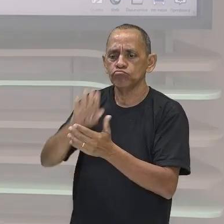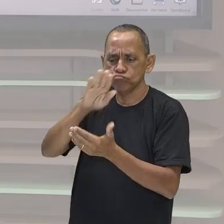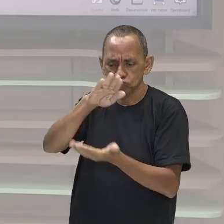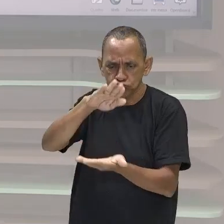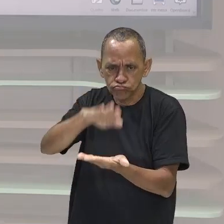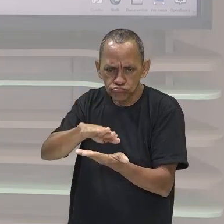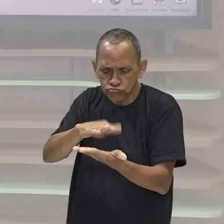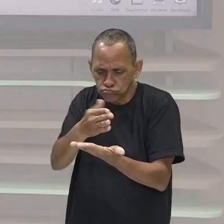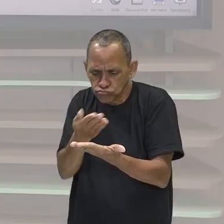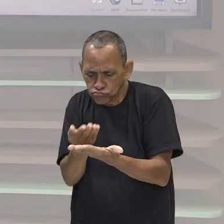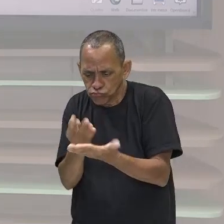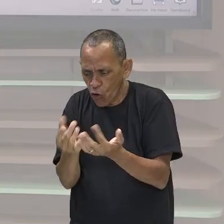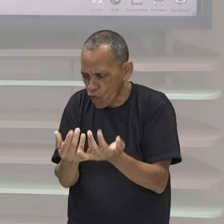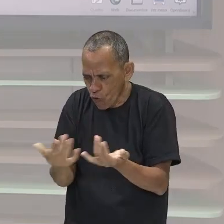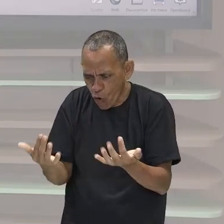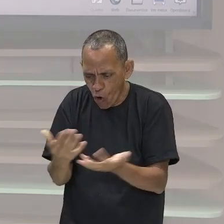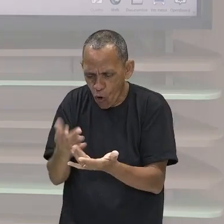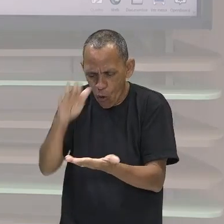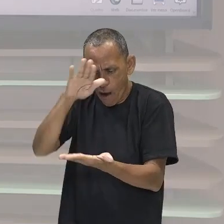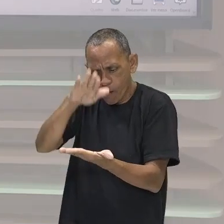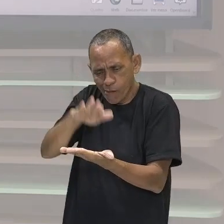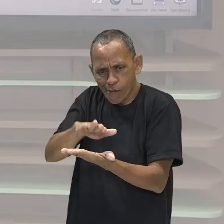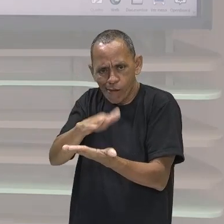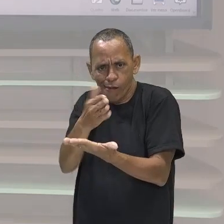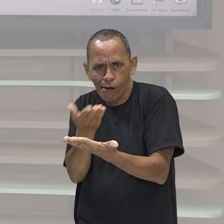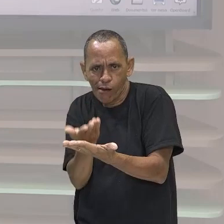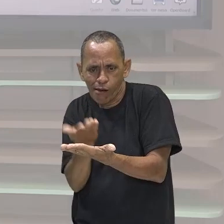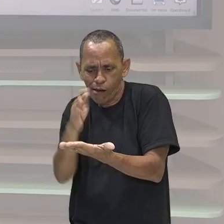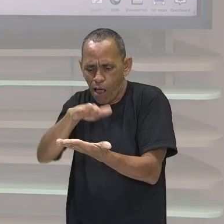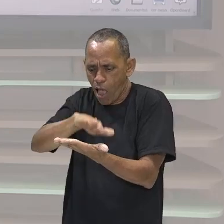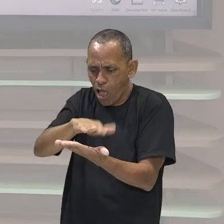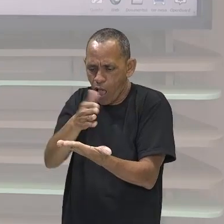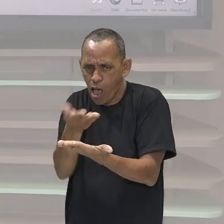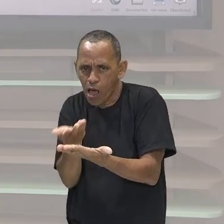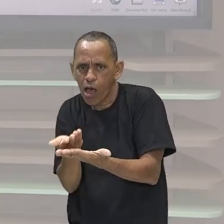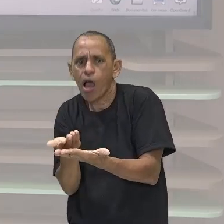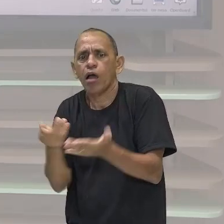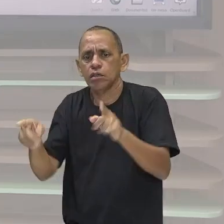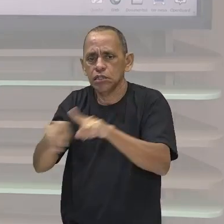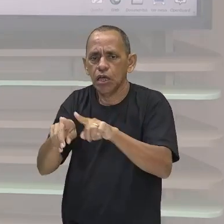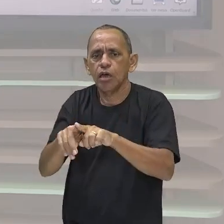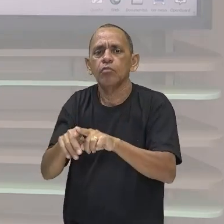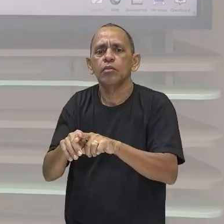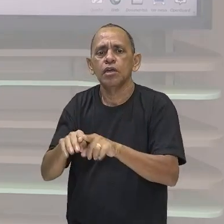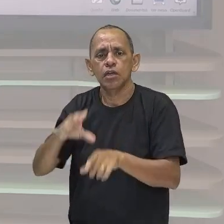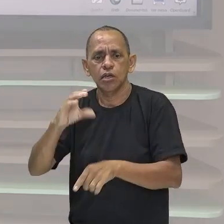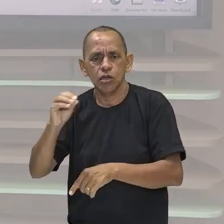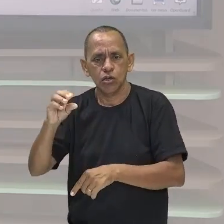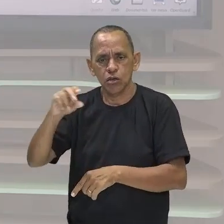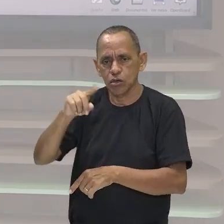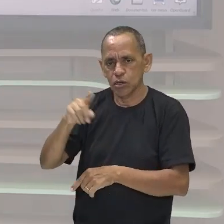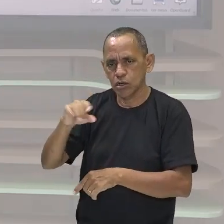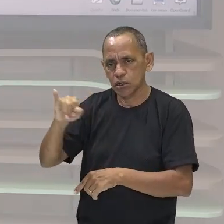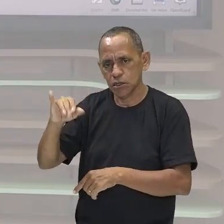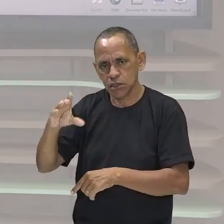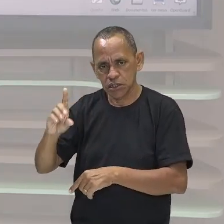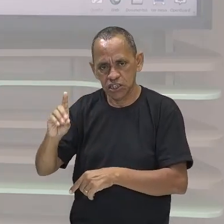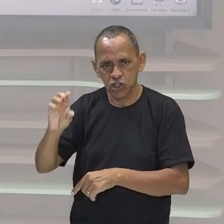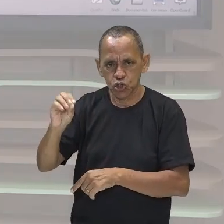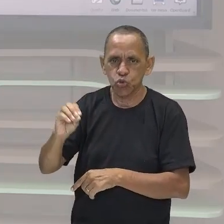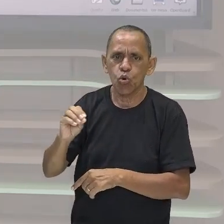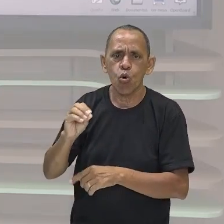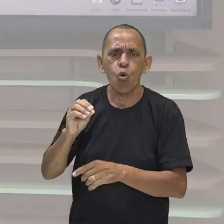este, que é um pronome demonstrativo, então ele também refere-se ali ao privilégio do alimento